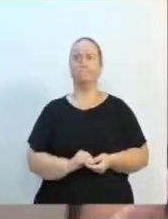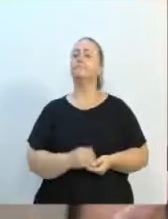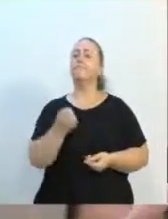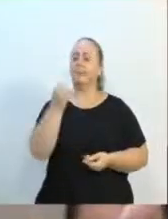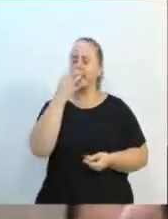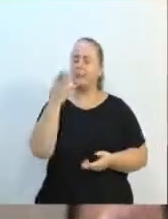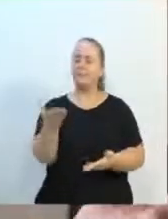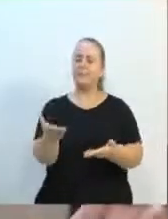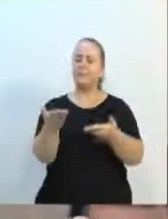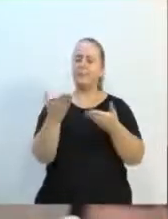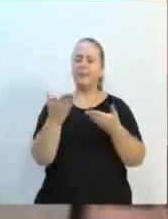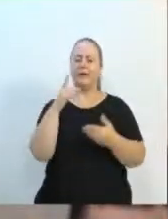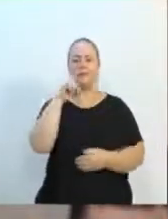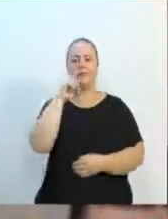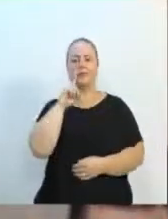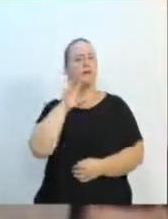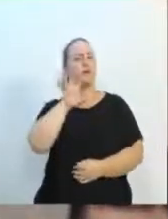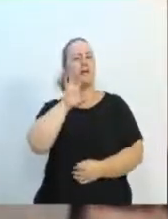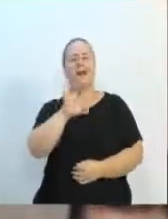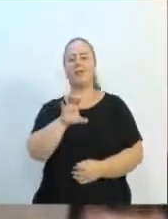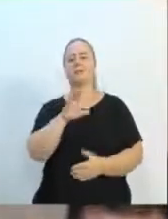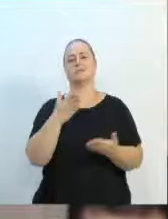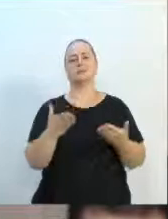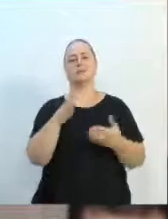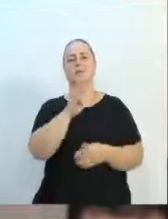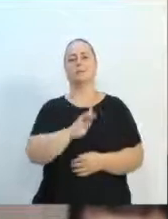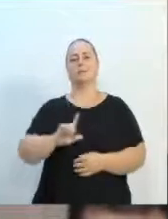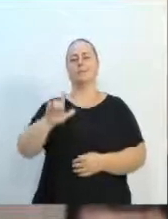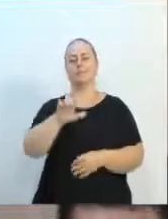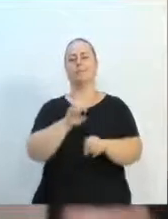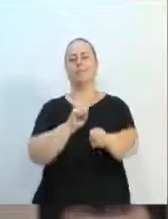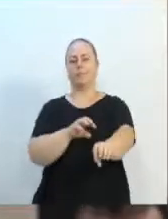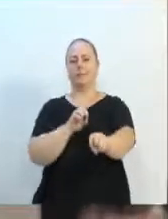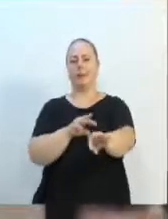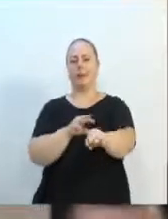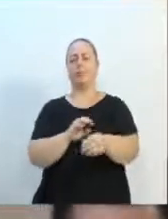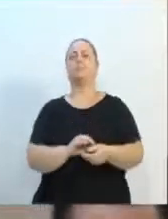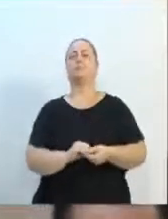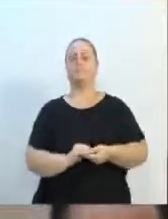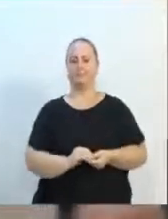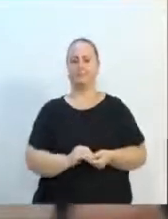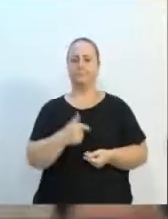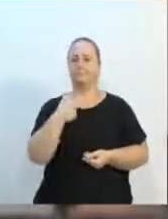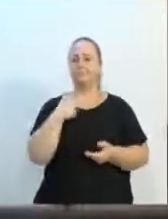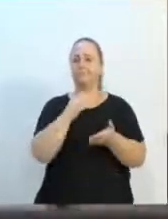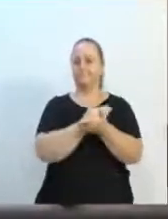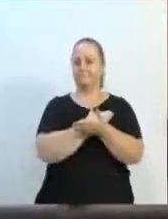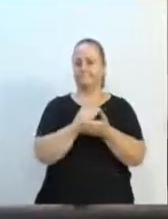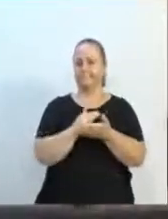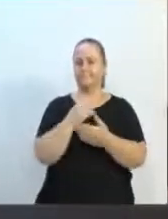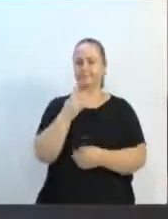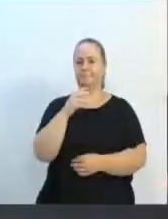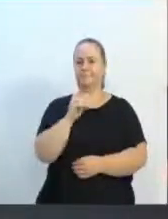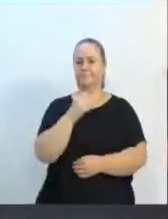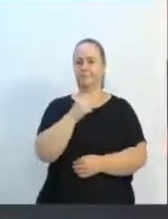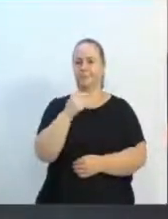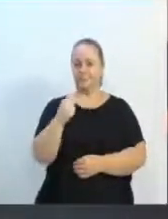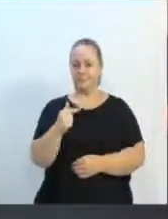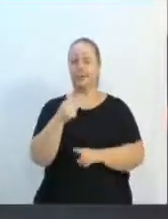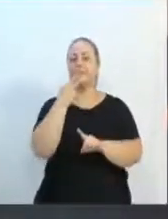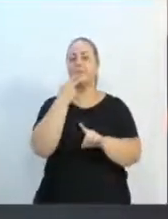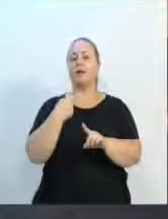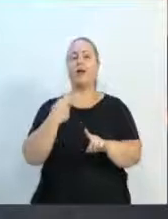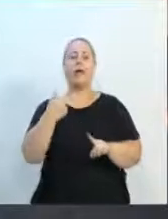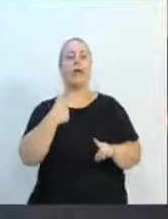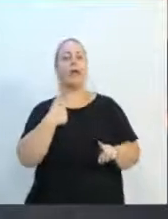Diego. Essa é a realidade da nossa educação aqui. E quando eu comecei, em 2017, falaram que eu tinha implicância